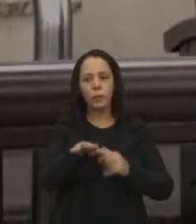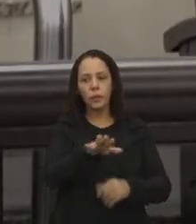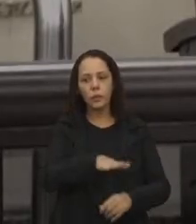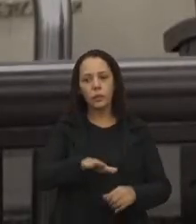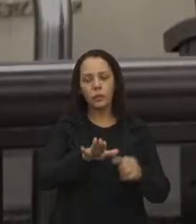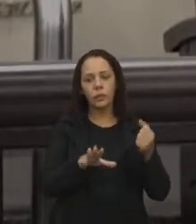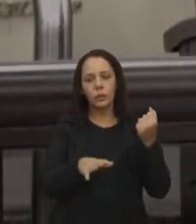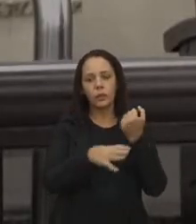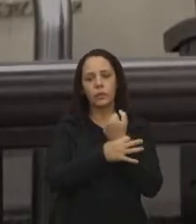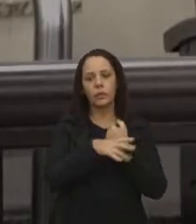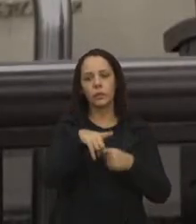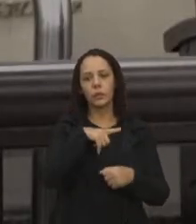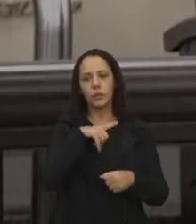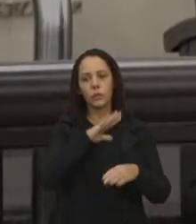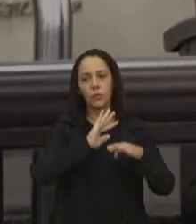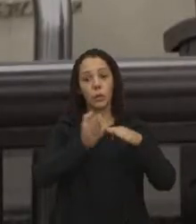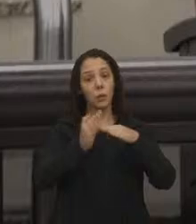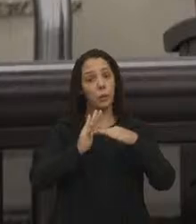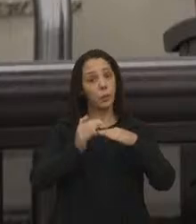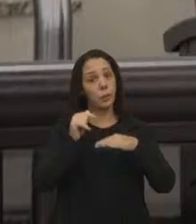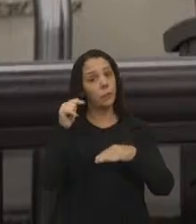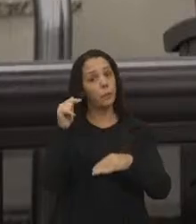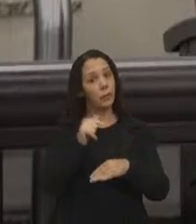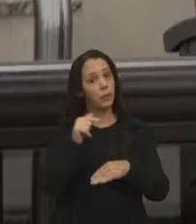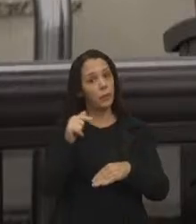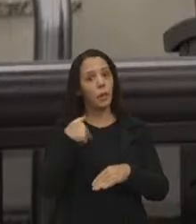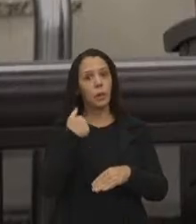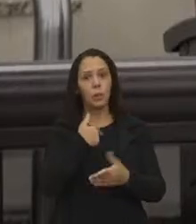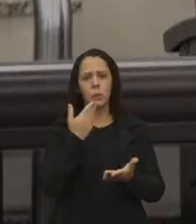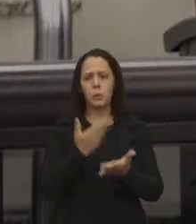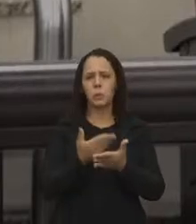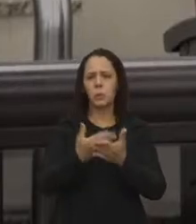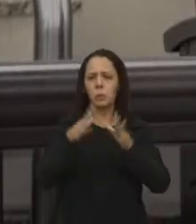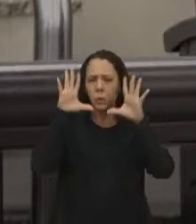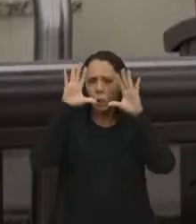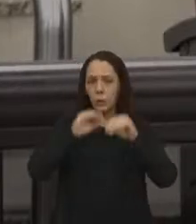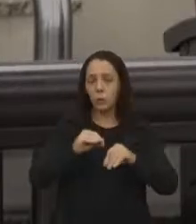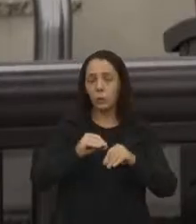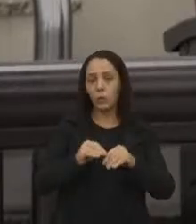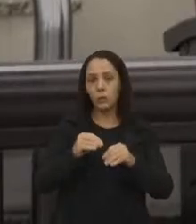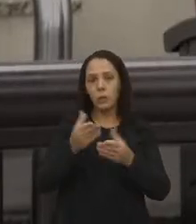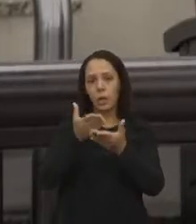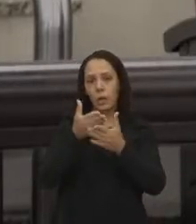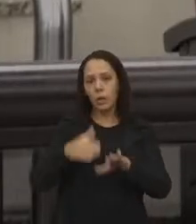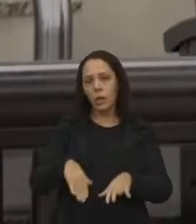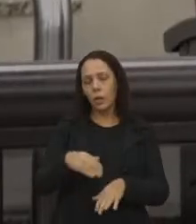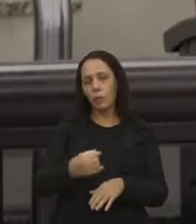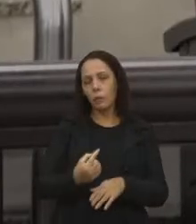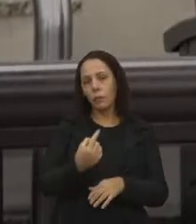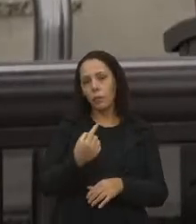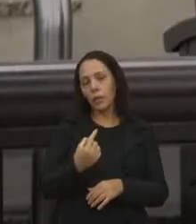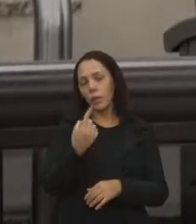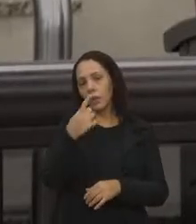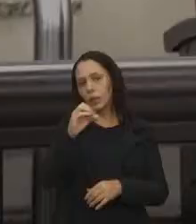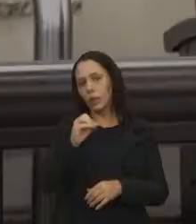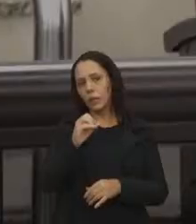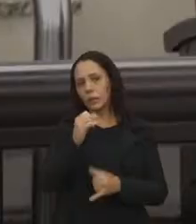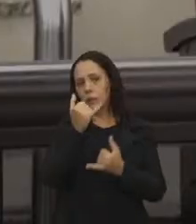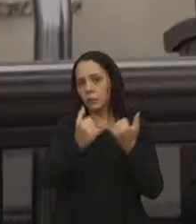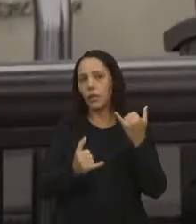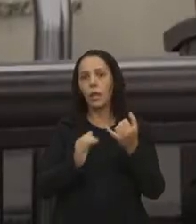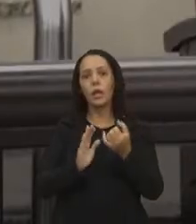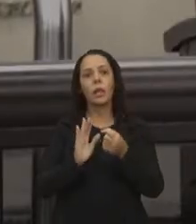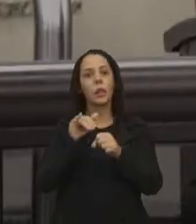segurança que a gente tem ali no bairro. Nós estudamos à noite, a gente sai 10h30 da noite e a gente já teve inúmeros furtos,